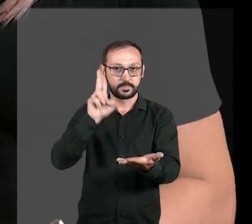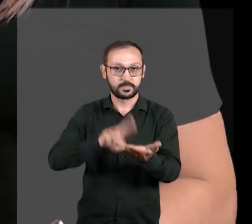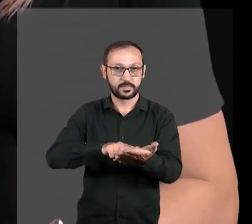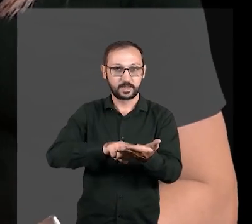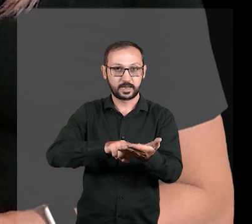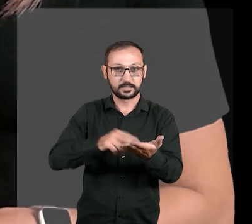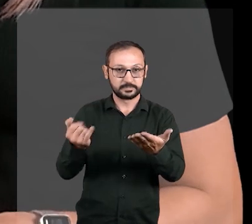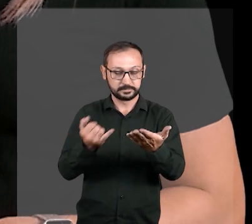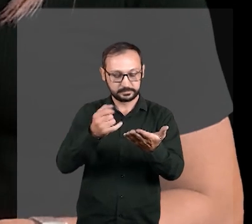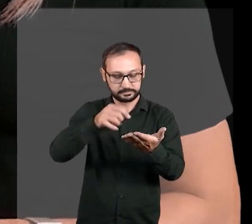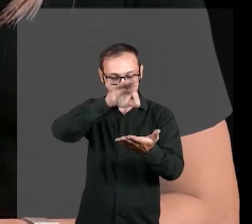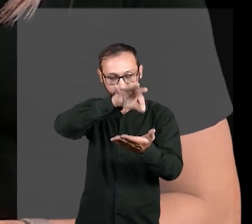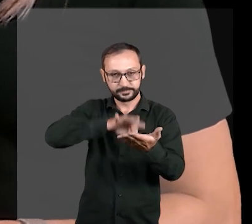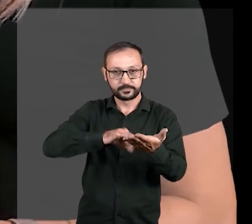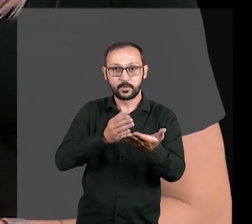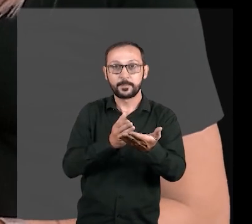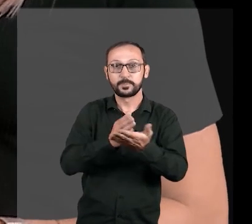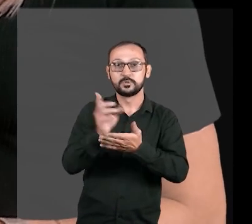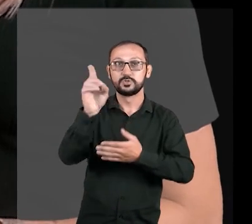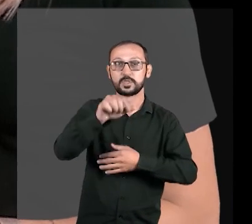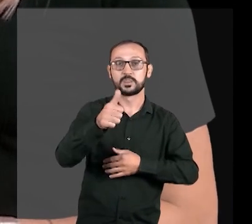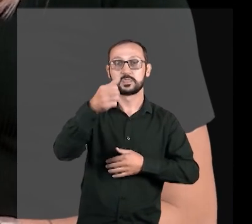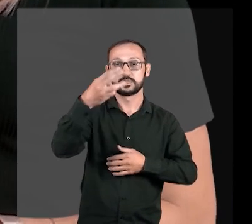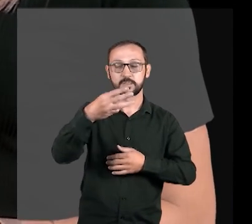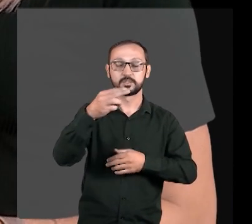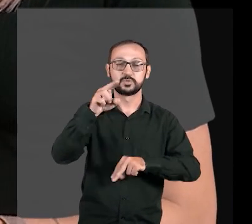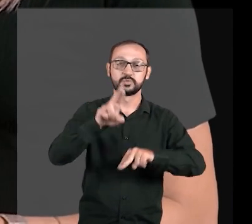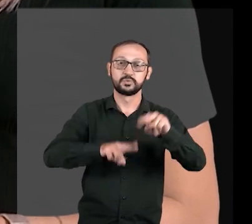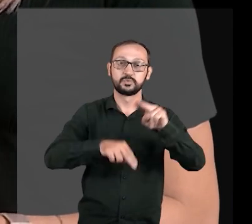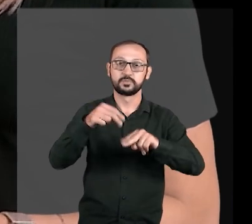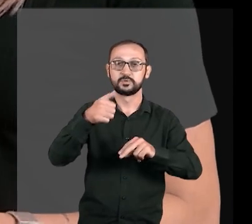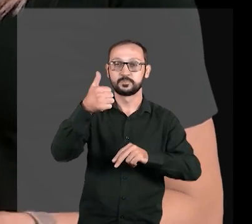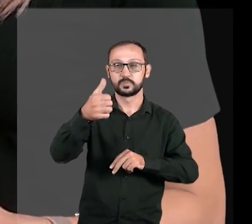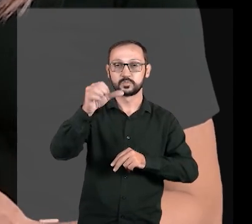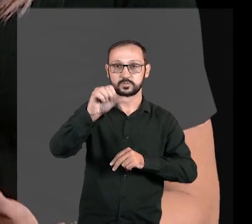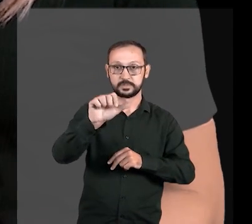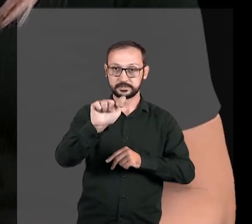Carta Magna de Mato Grosso do Sul foi aprovada em 13 de junho de